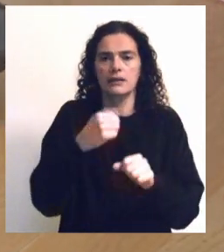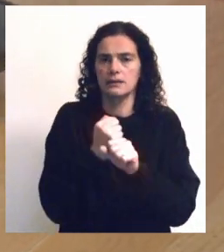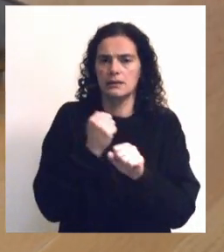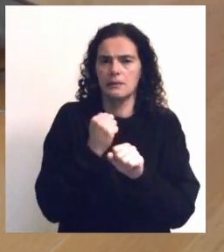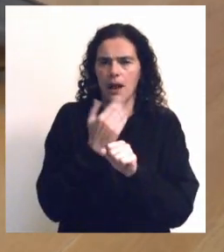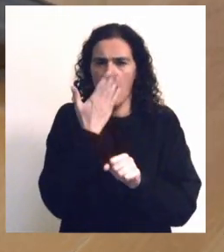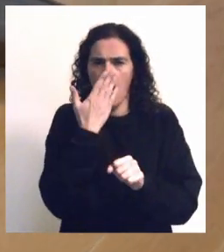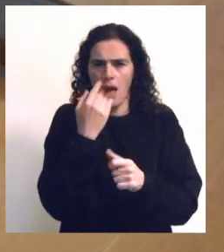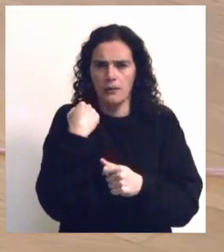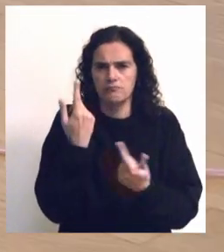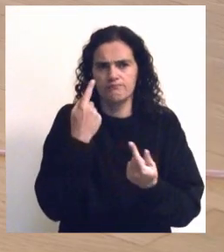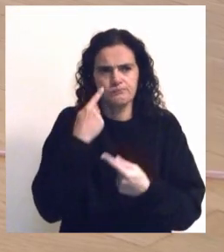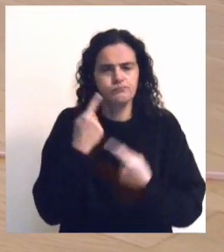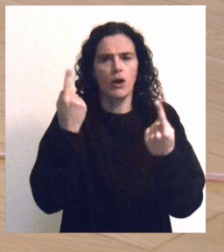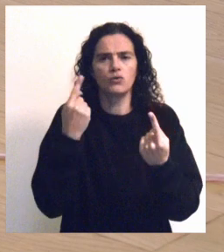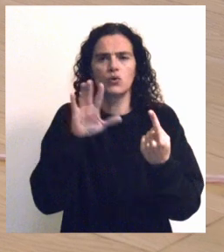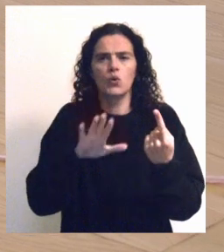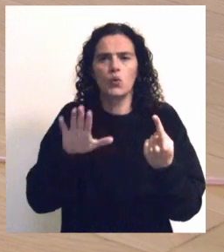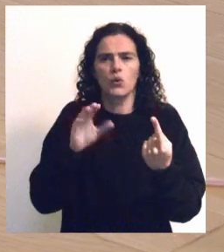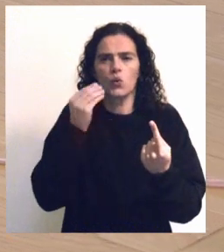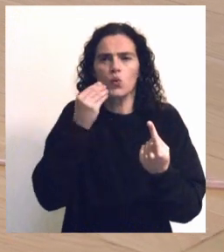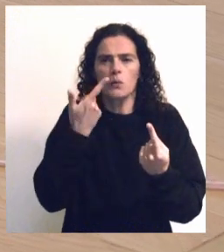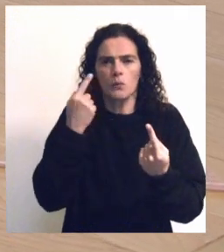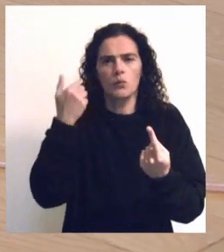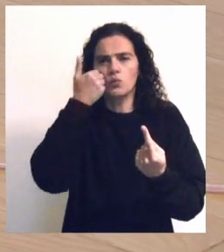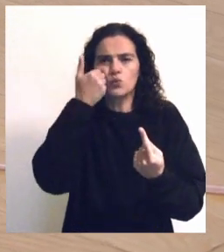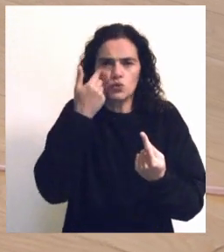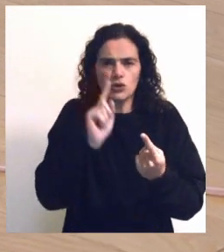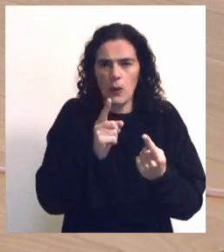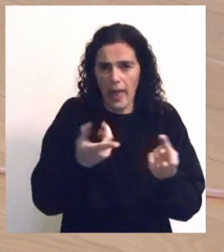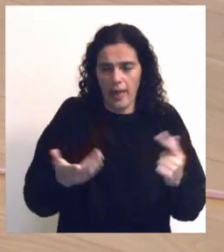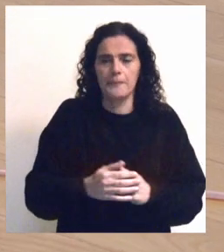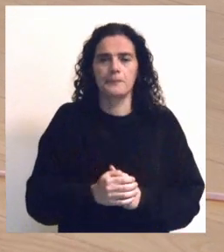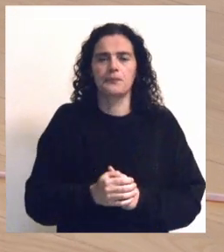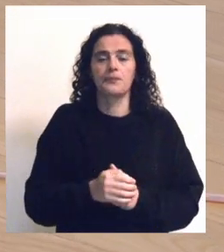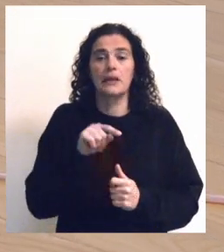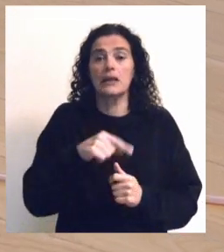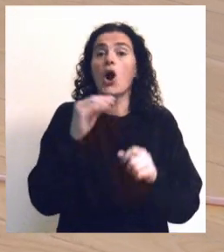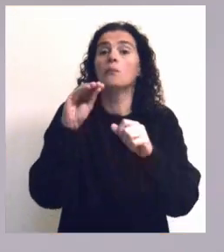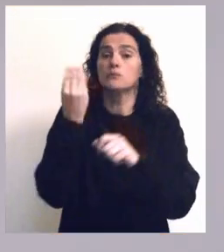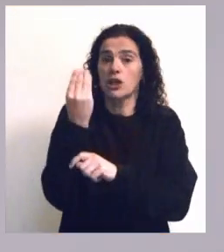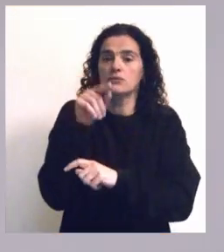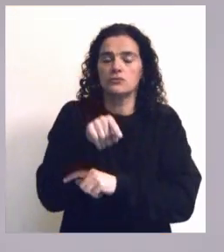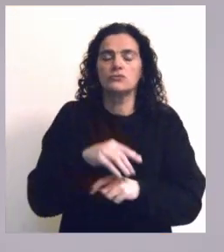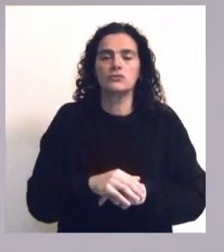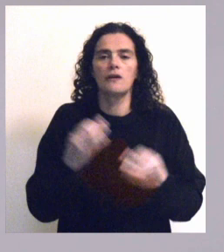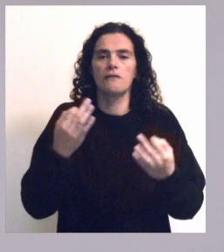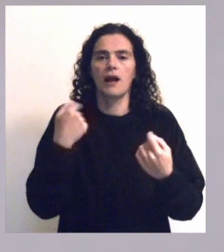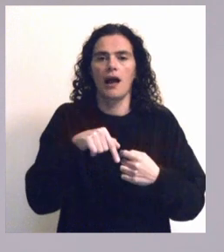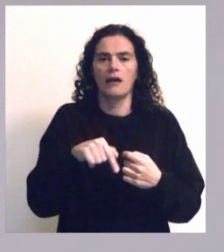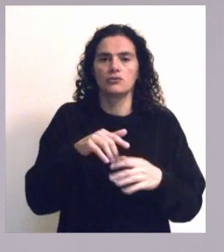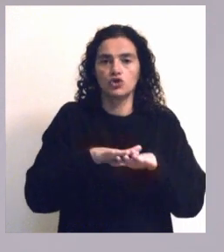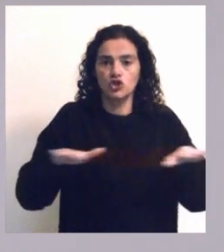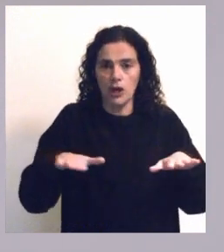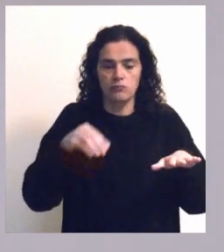som funciona nesta obra quase como que um retrato acústico do museu. O facto de os